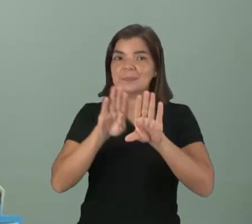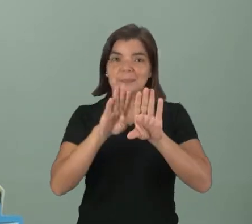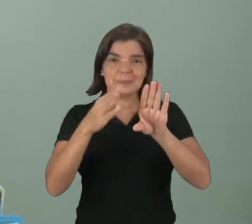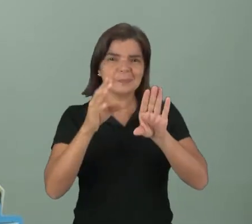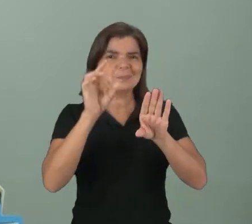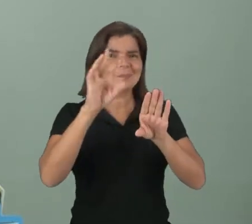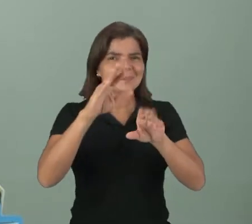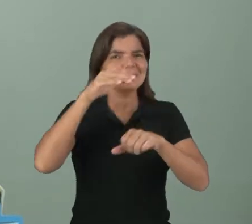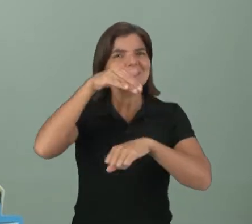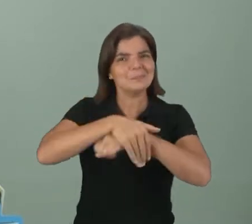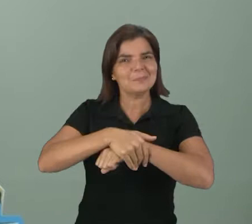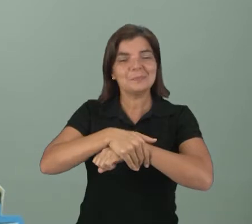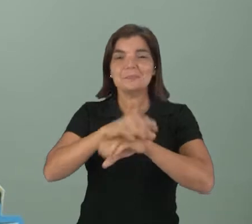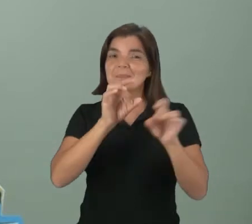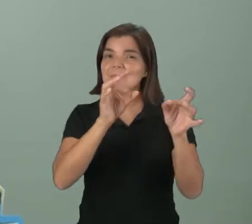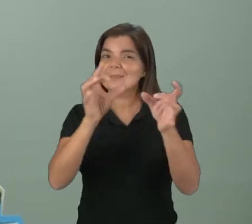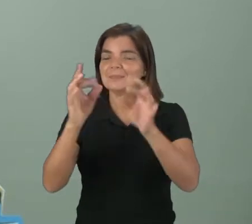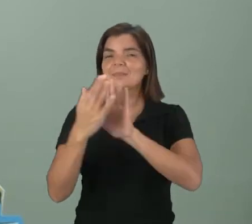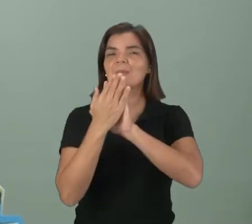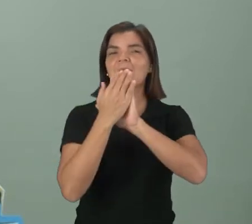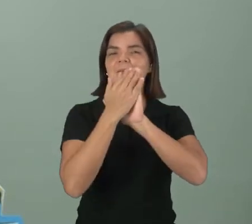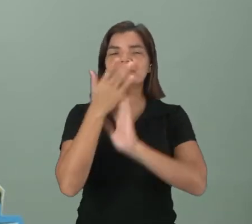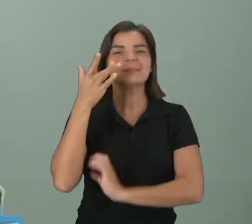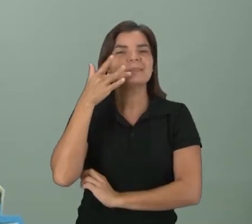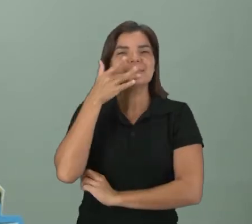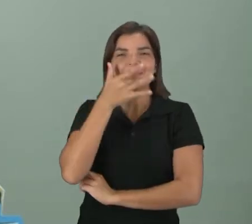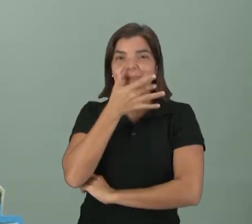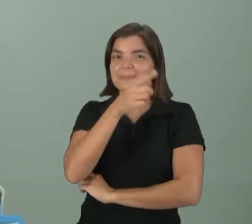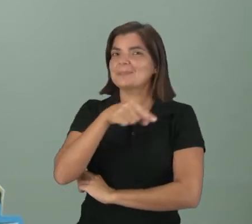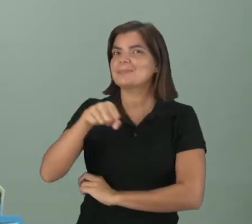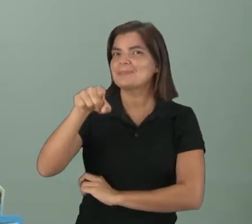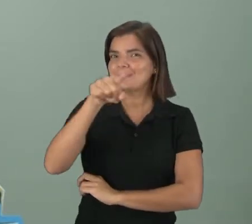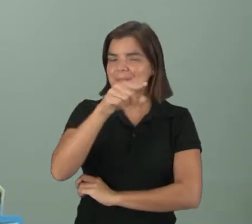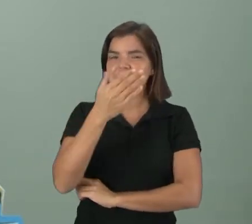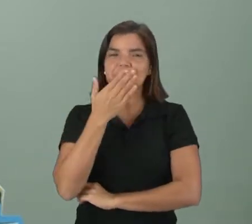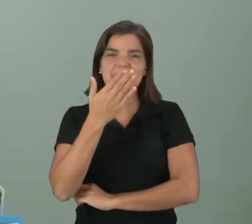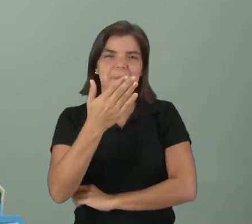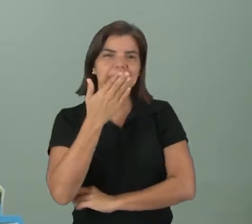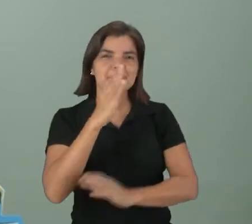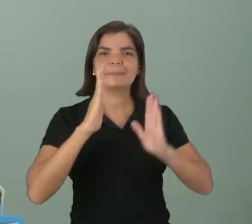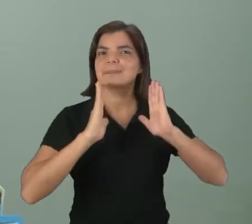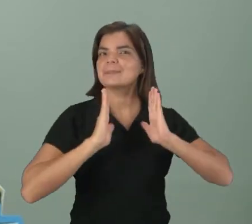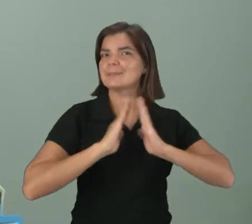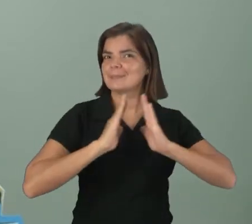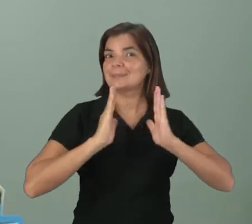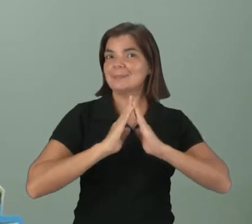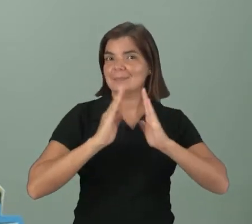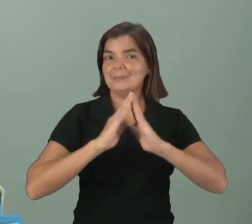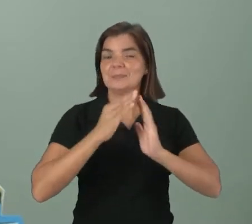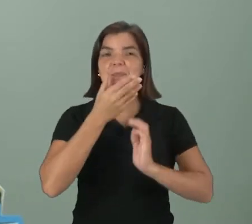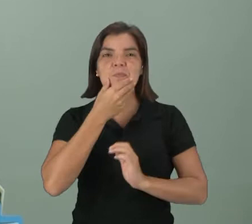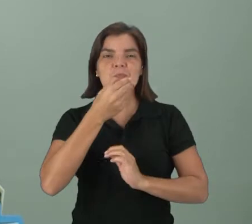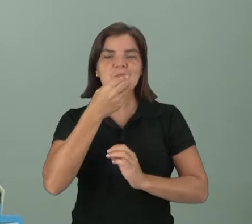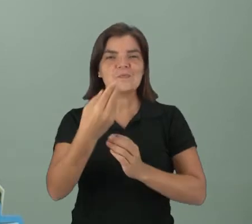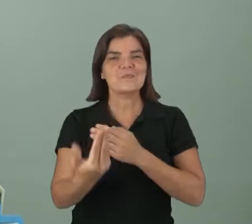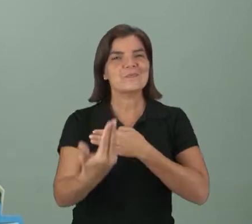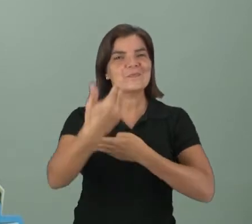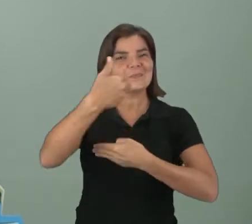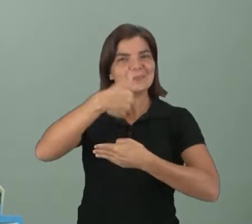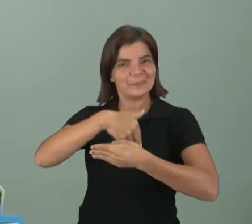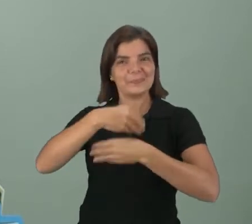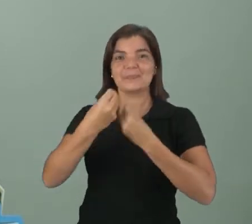abre somente à noite que vende aqueles sanduíche delicioso para você fazer o pedido lá na sua casa e ele é